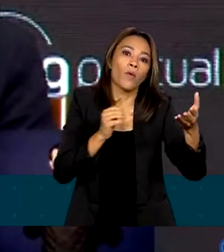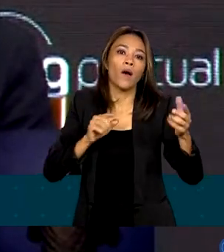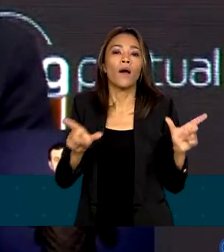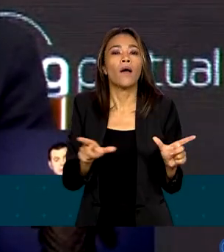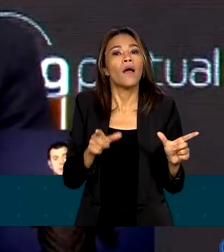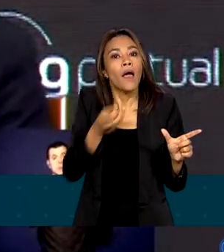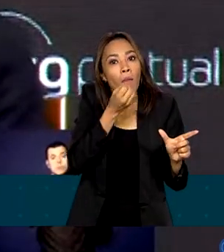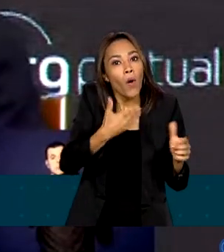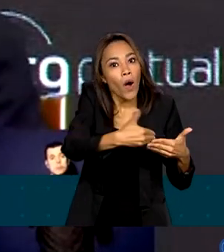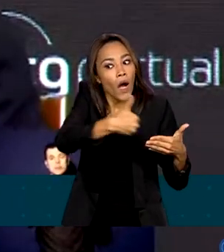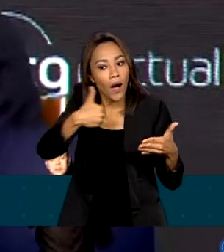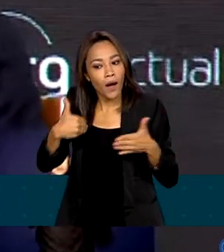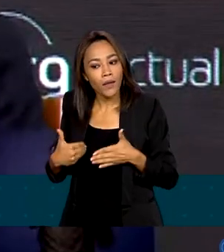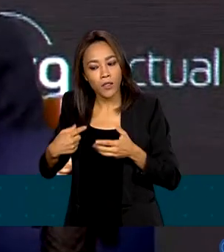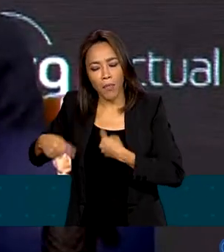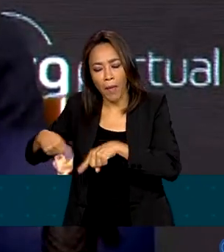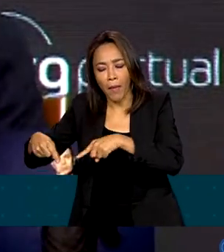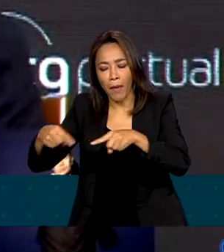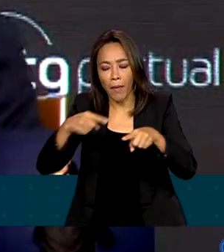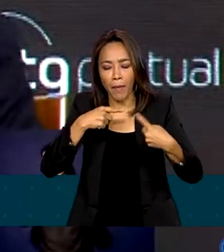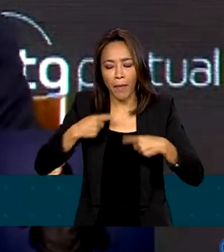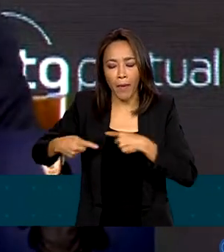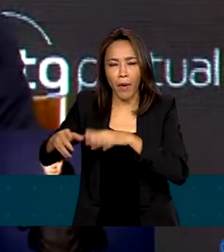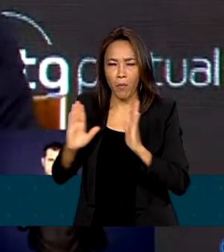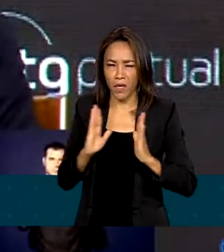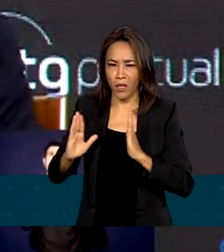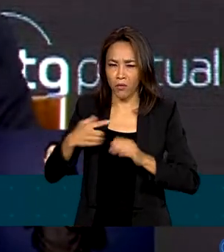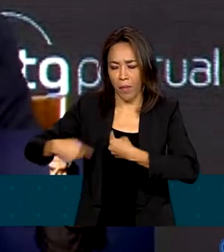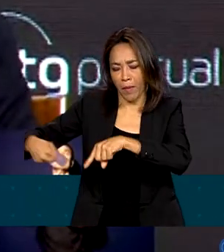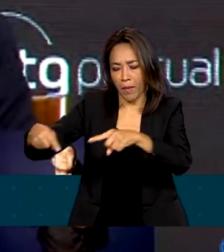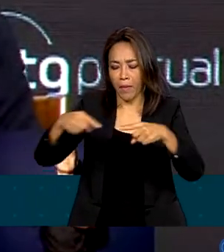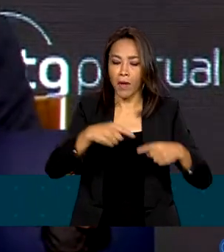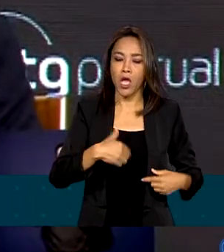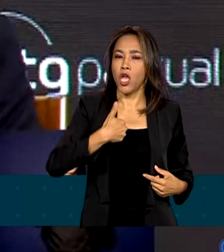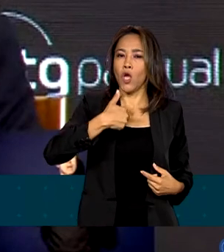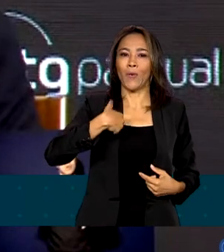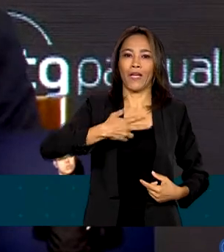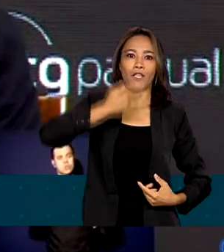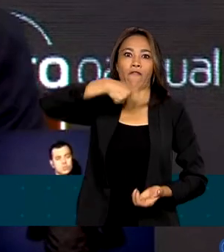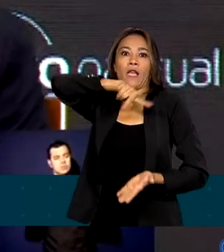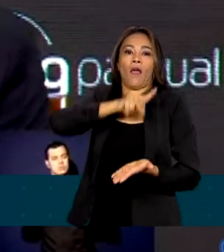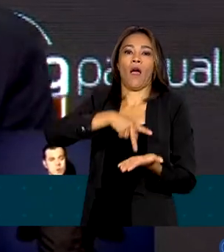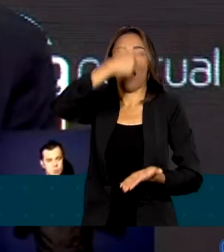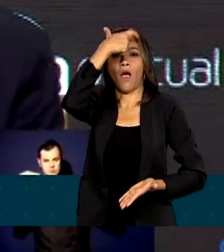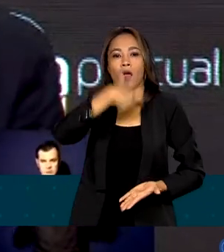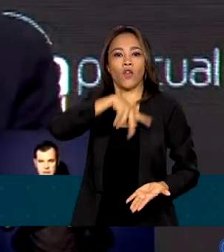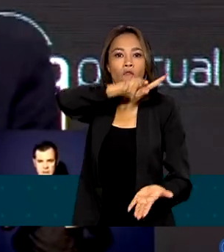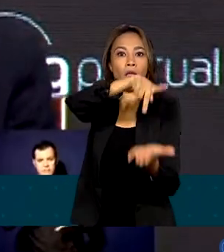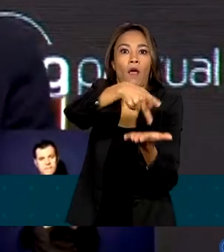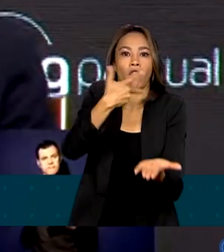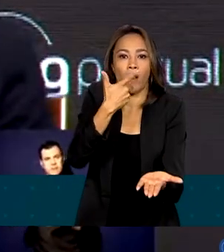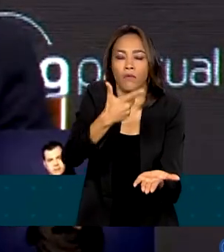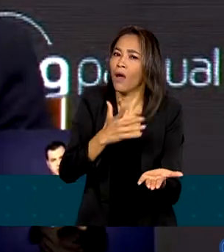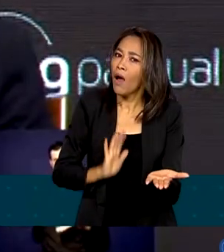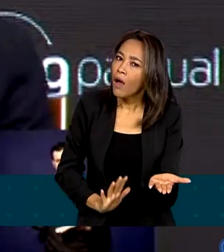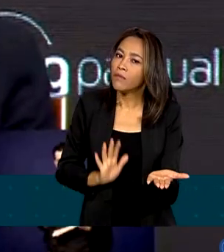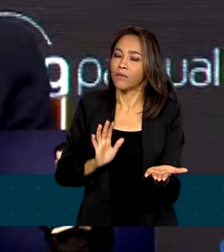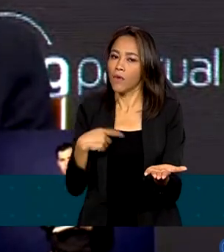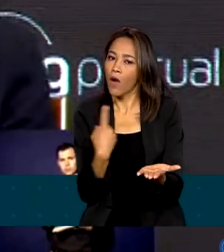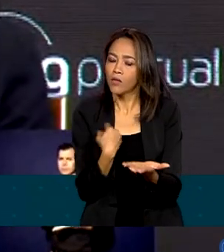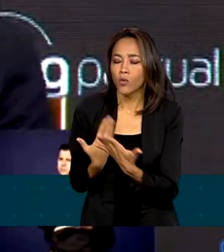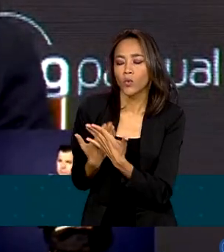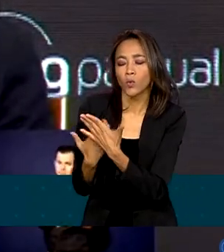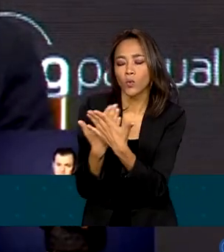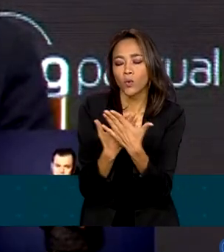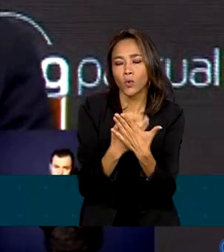discussão porque eu não tenho a pretensão de ser o dono da verdade. Nós estamos estudando, faz